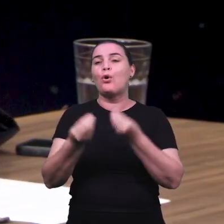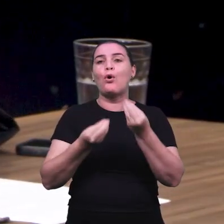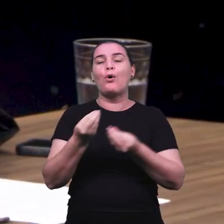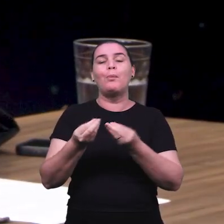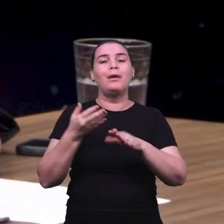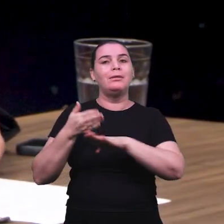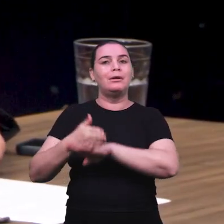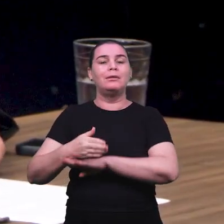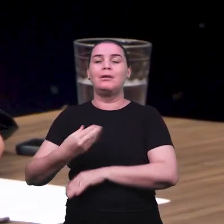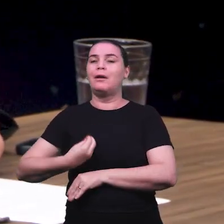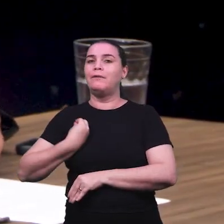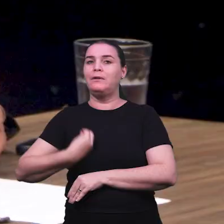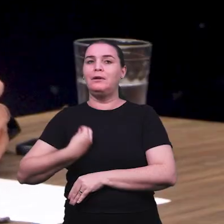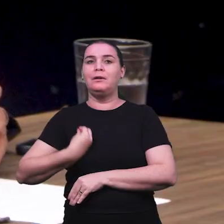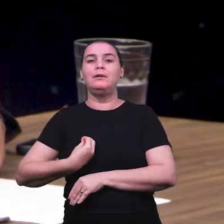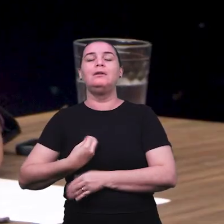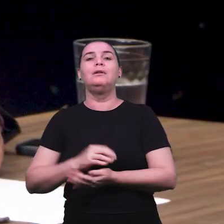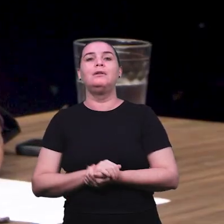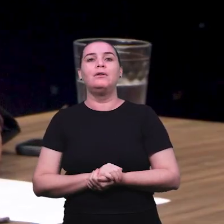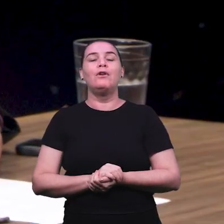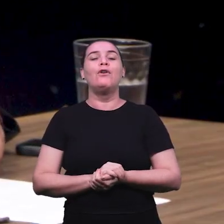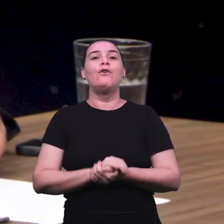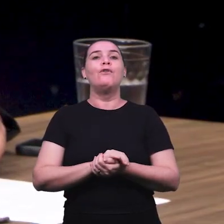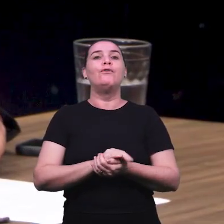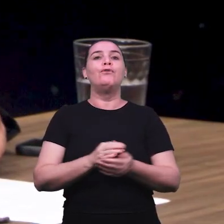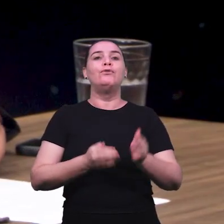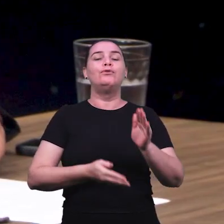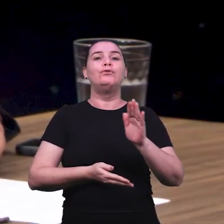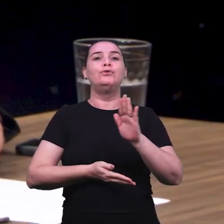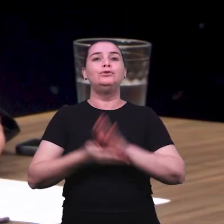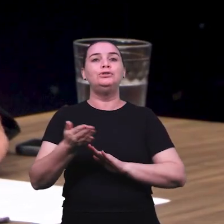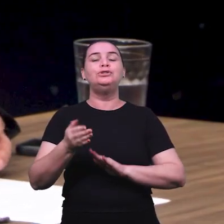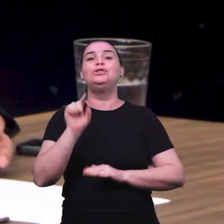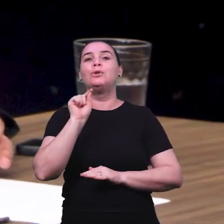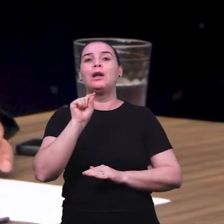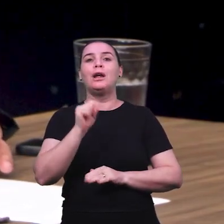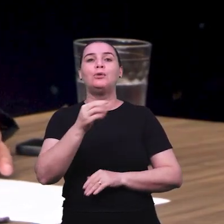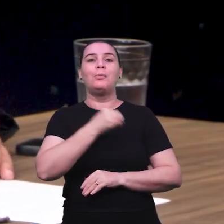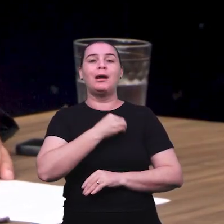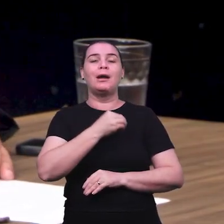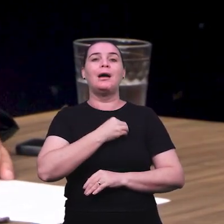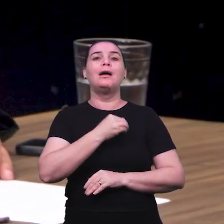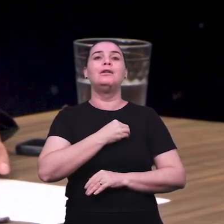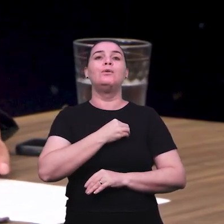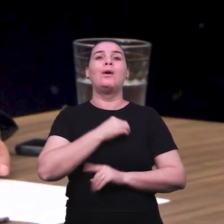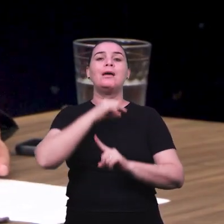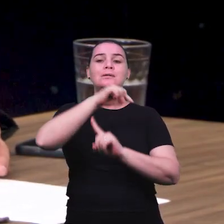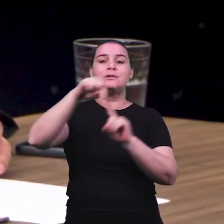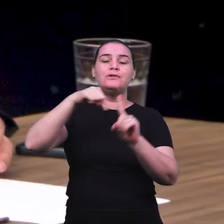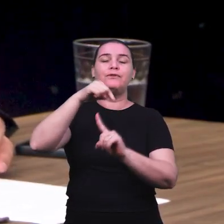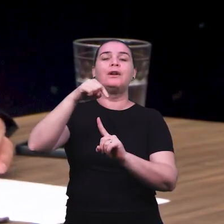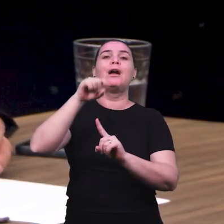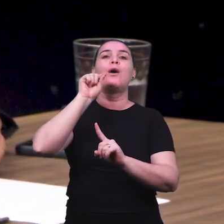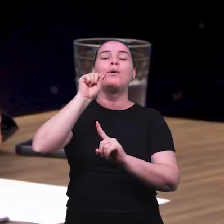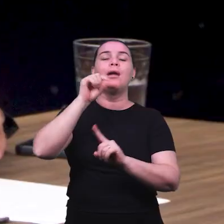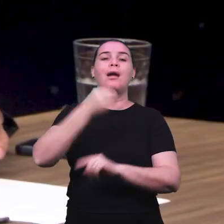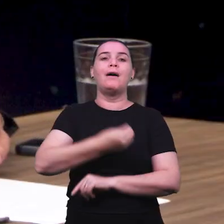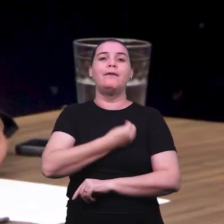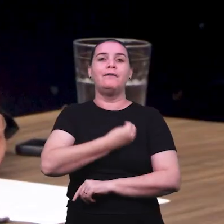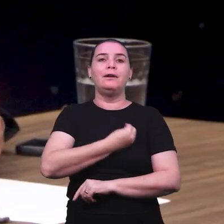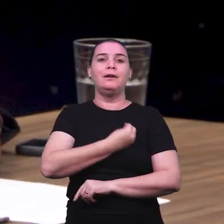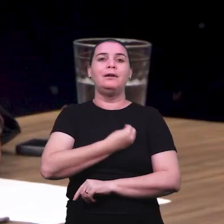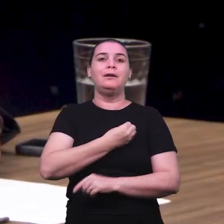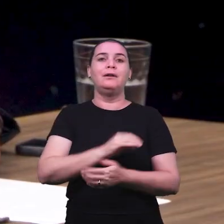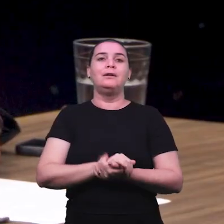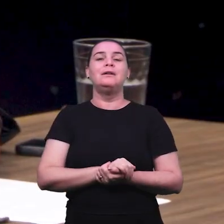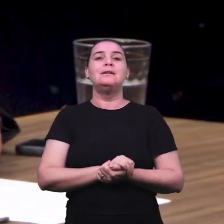vida. Fugir do pecado, vem para a santificação do Espírito. Ó, fugir daquilo que é a palavra da razão, da teologia. Foge para onde?